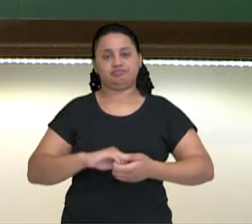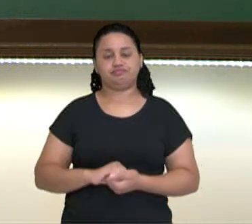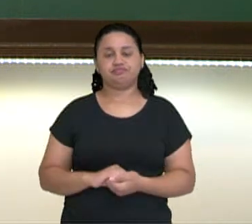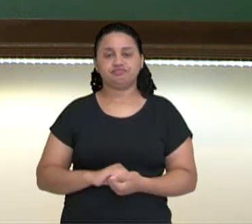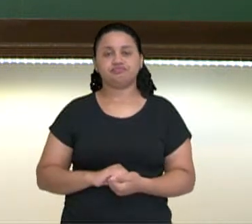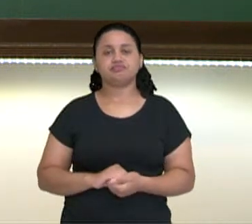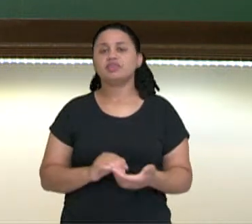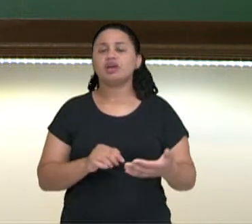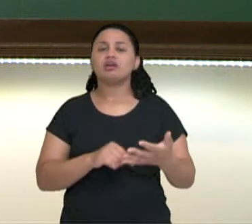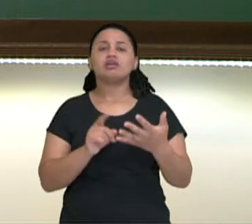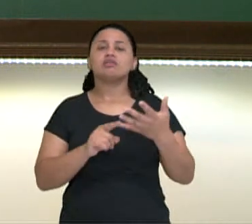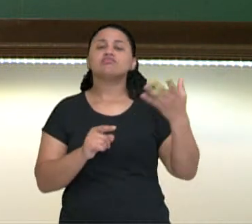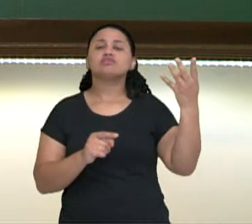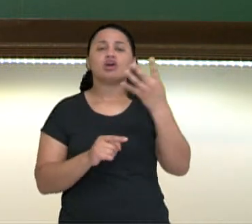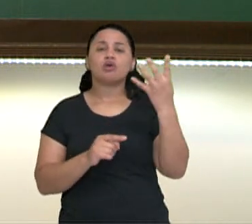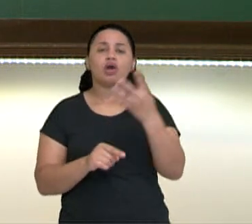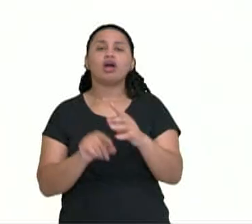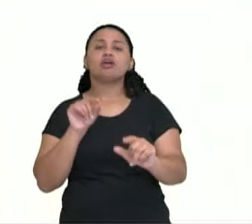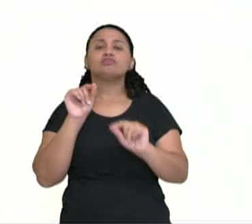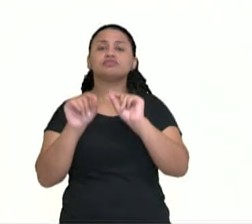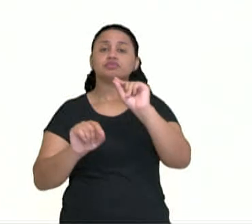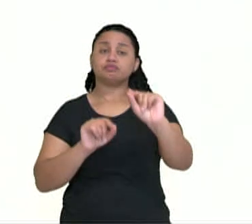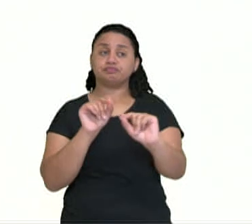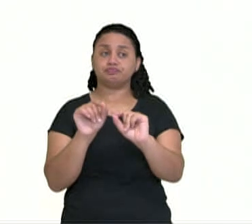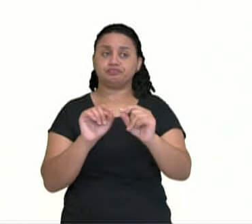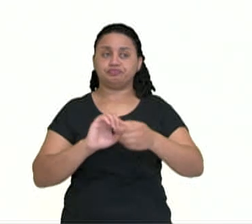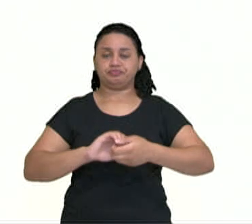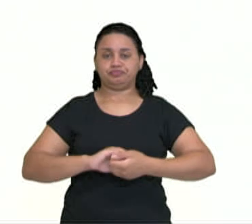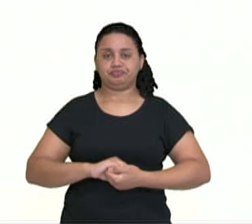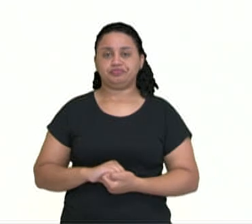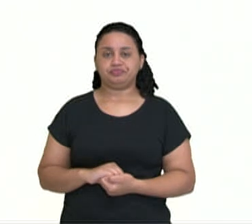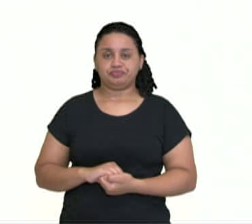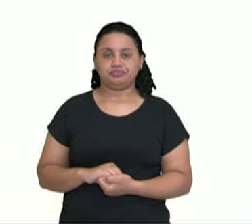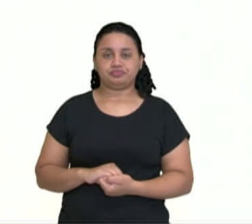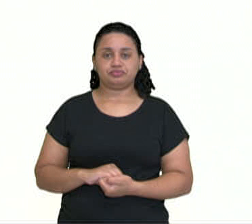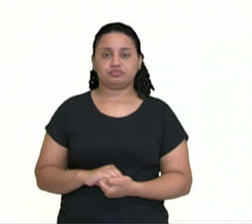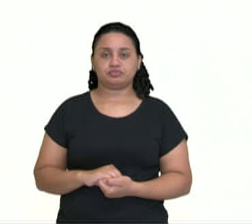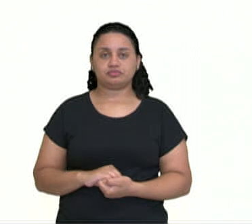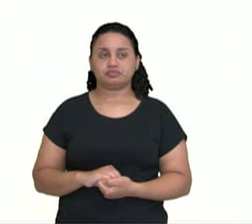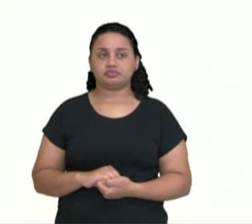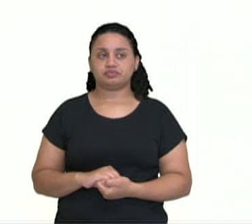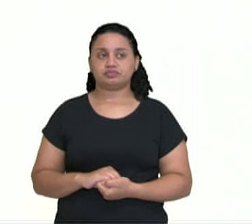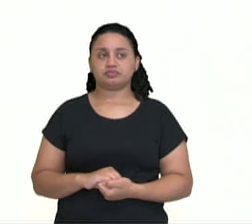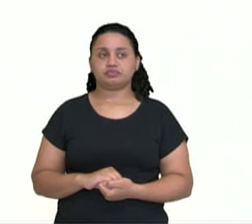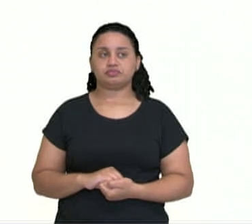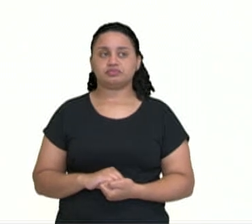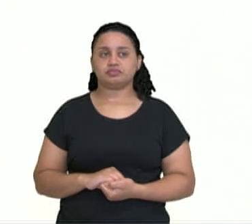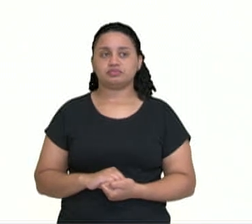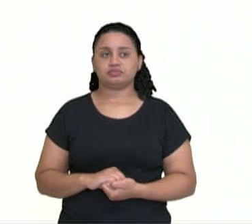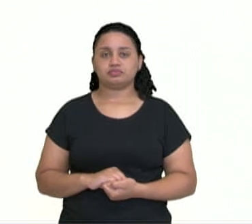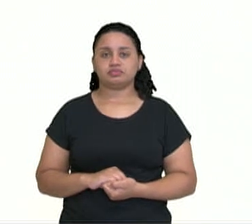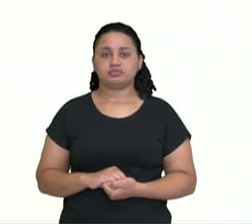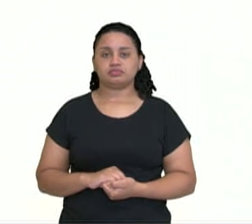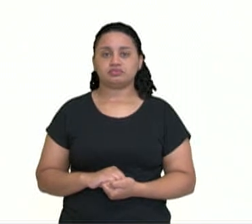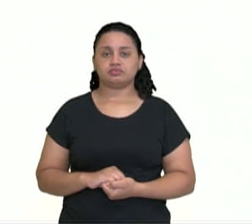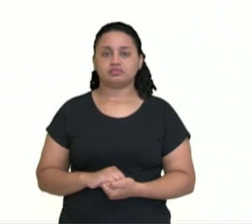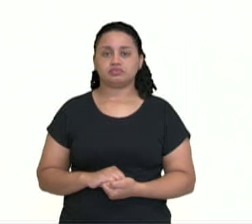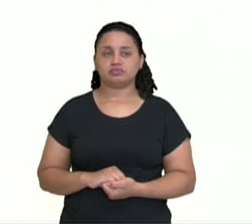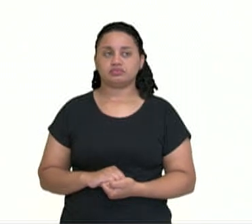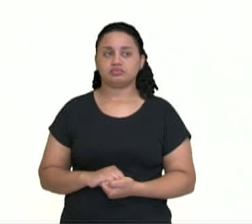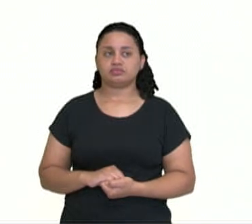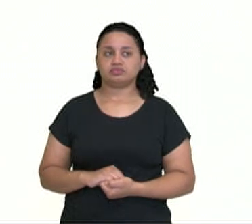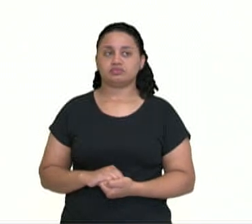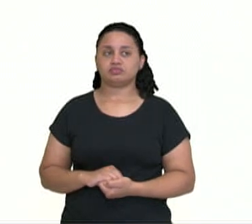When there are many problems of spelling or grammar, it shows that no review was made. So, be careful and check